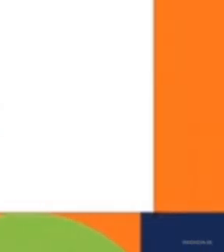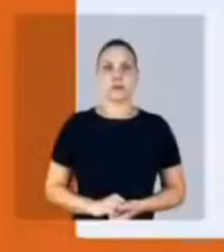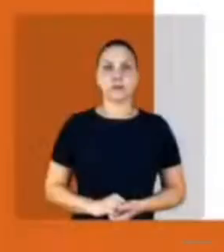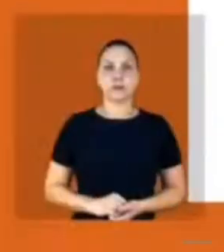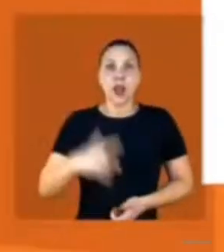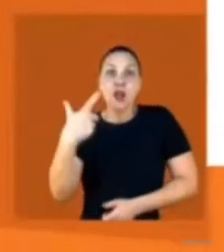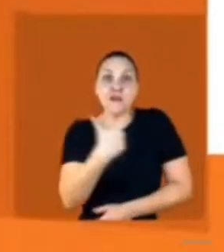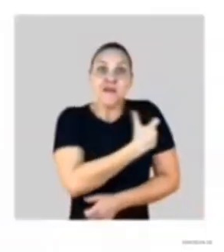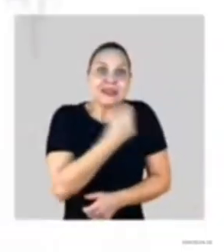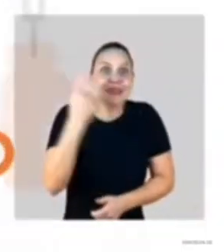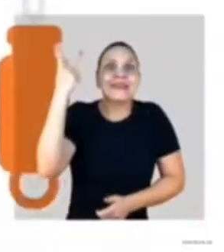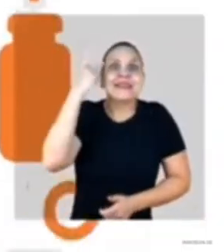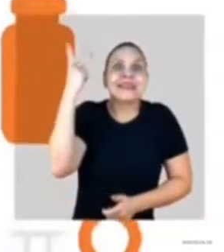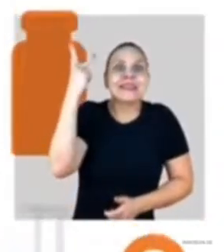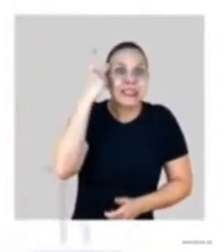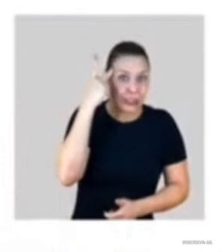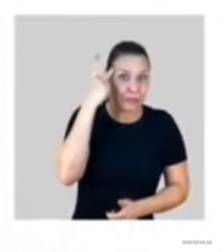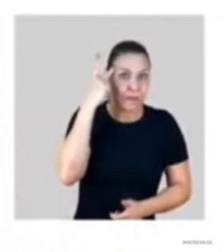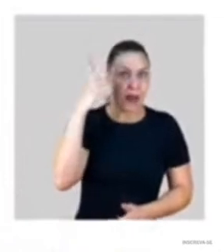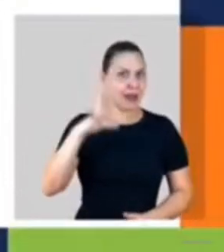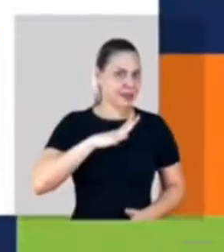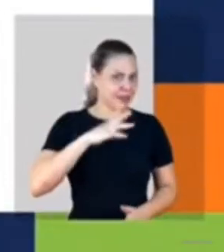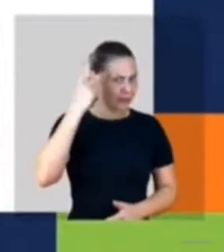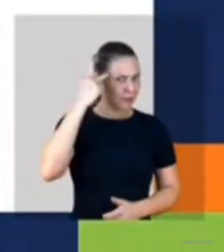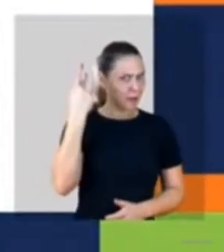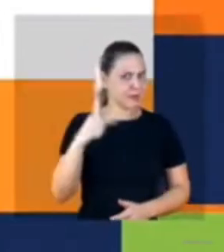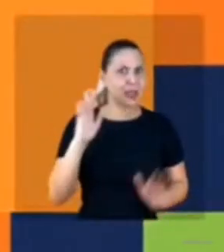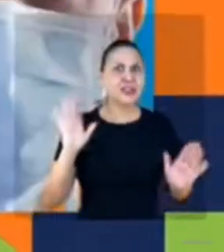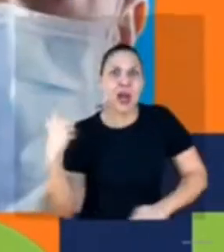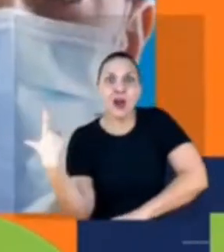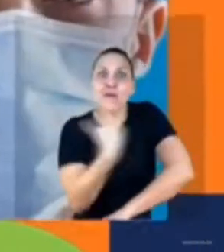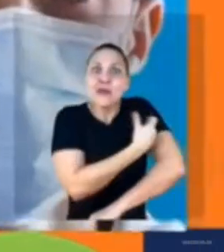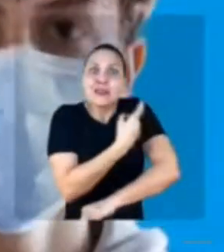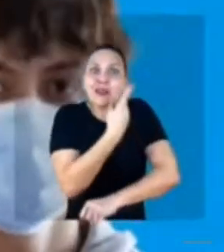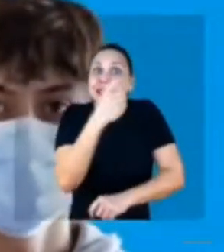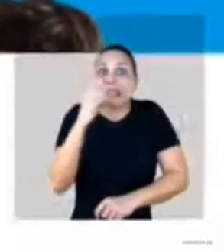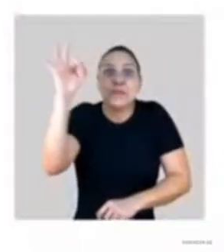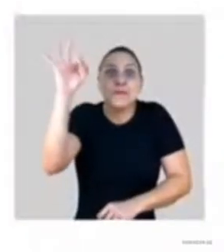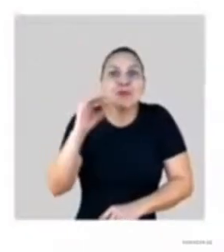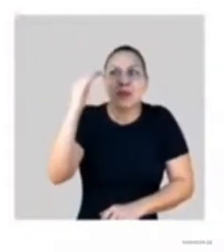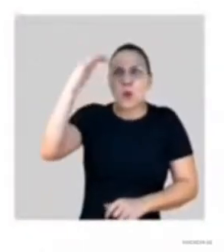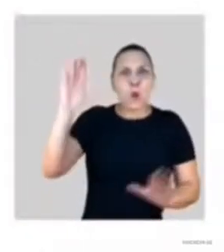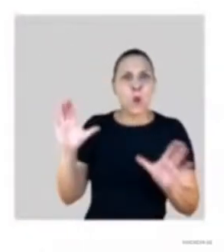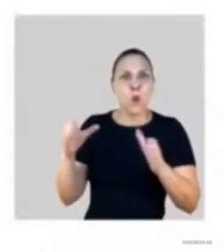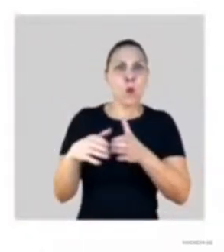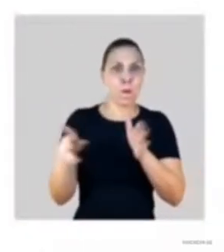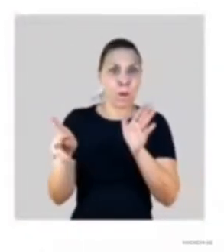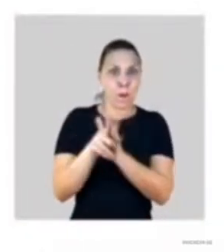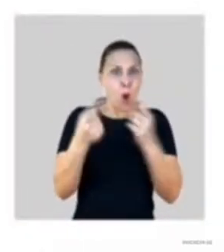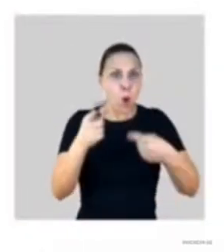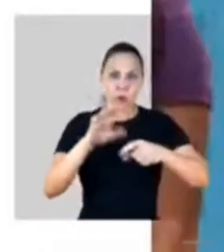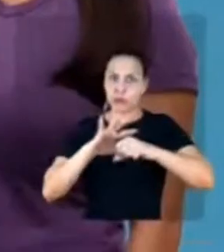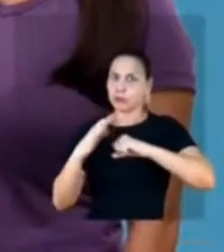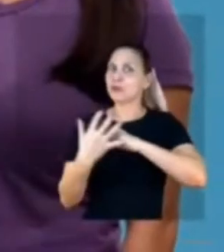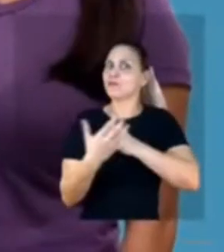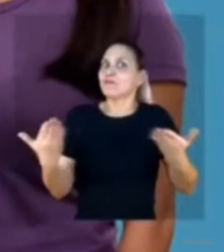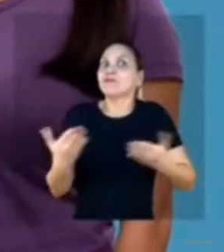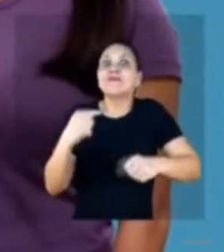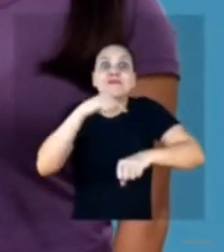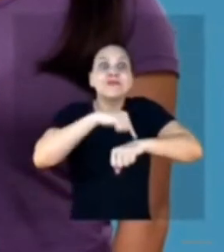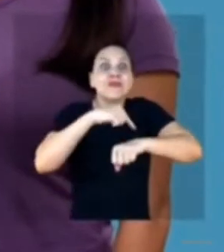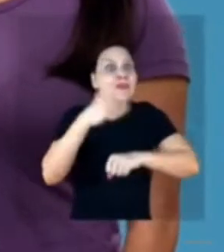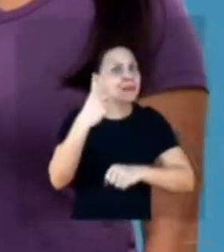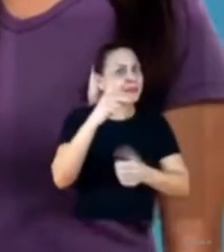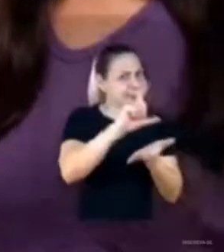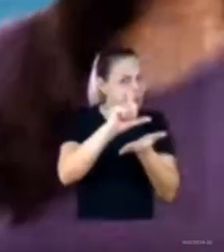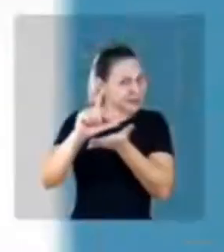Paulo. Vacina Sampa. A cidade de São Paulo já vacinou 100% do público adulto contra a Covid-19.